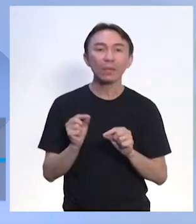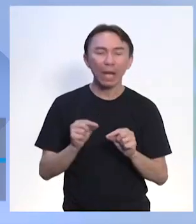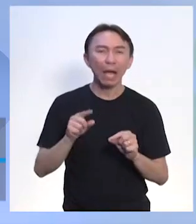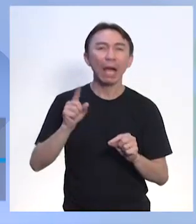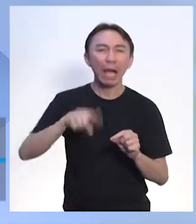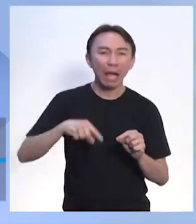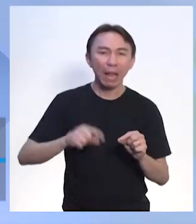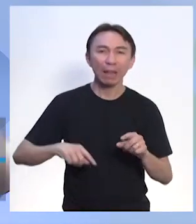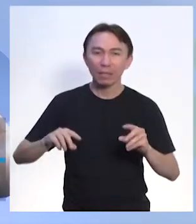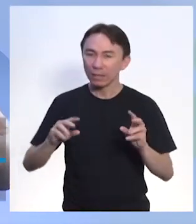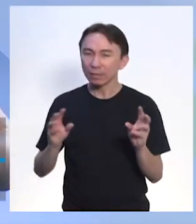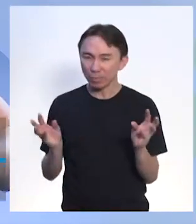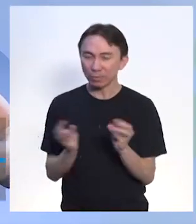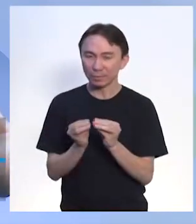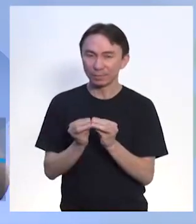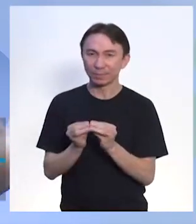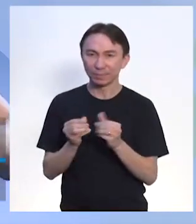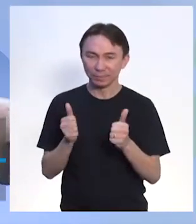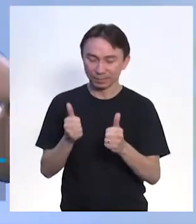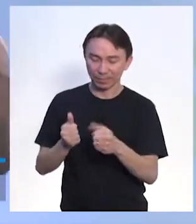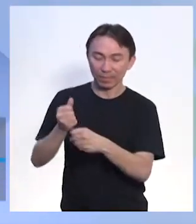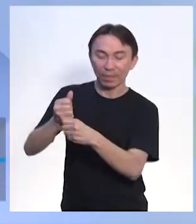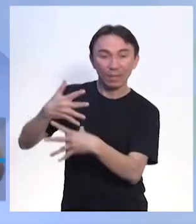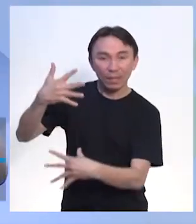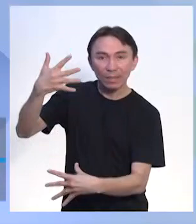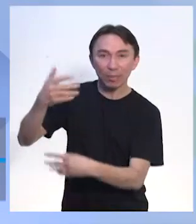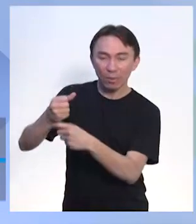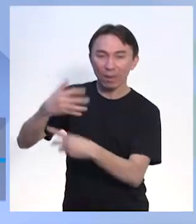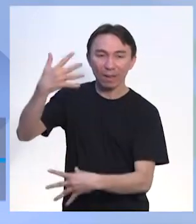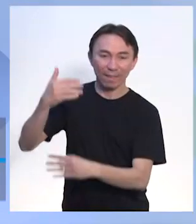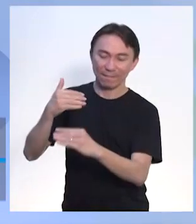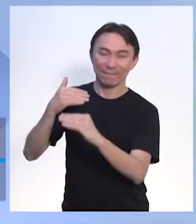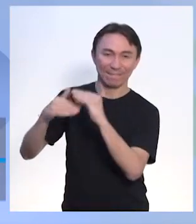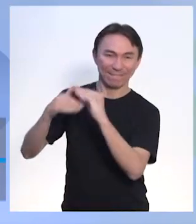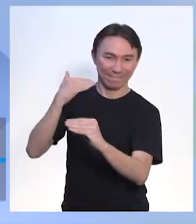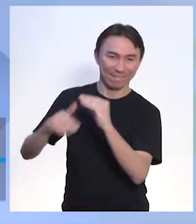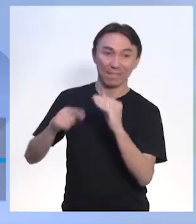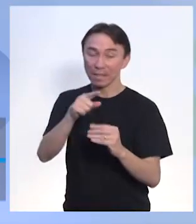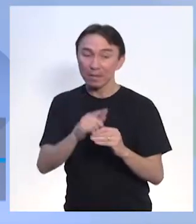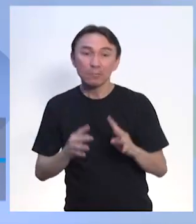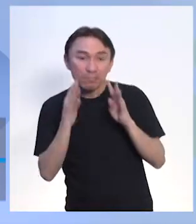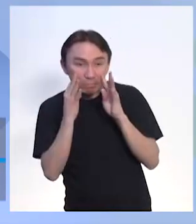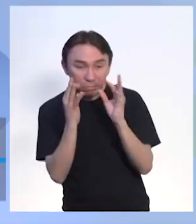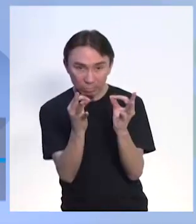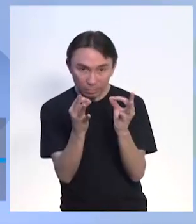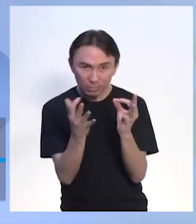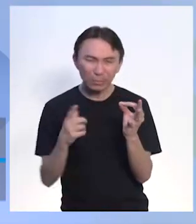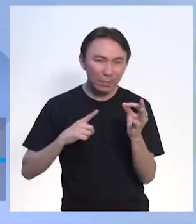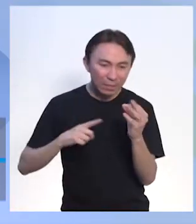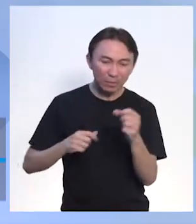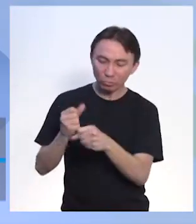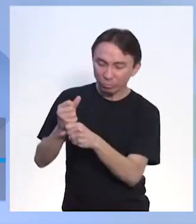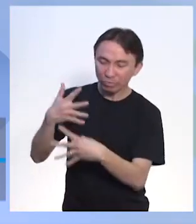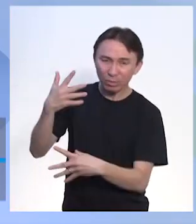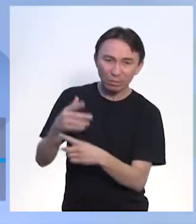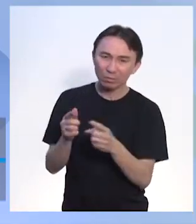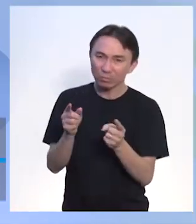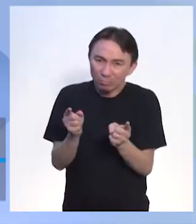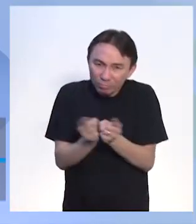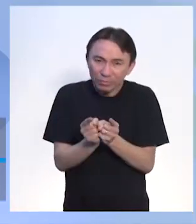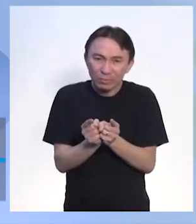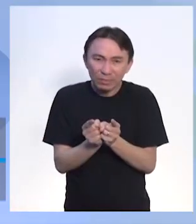pouquinho menor. Você, aluno que está assistindo a aula destinada a você aí, você vai estar nesse chat menorzinho, que é